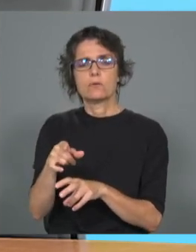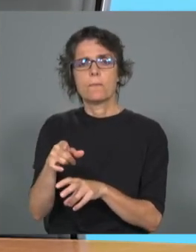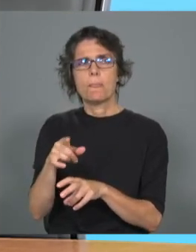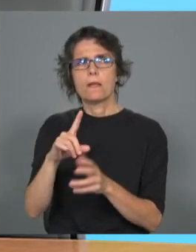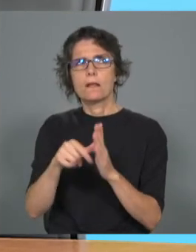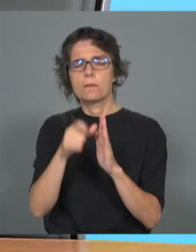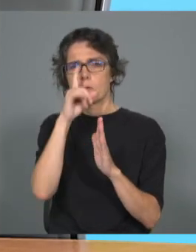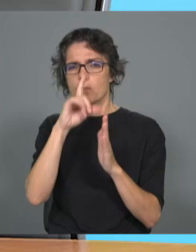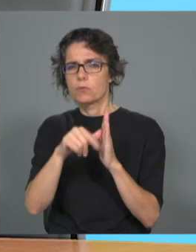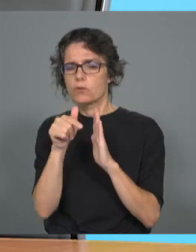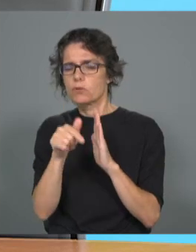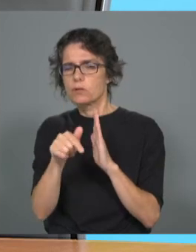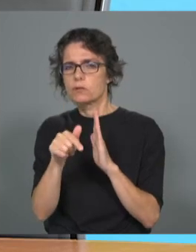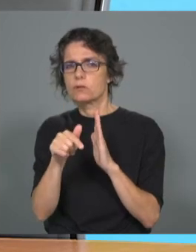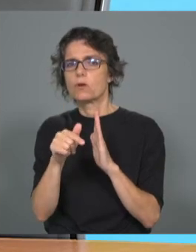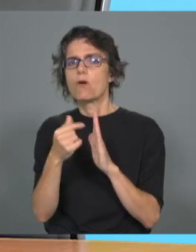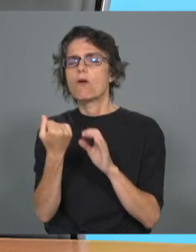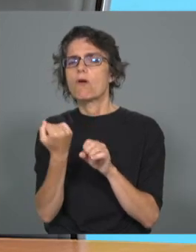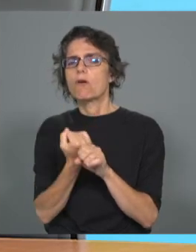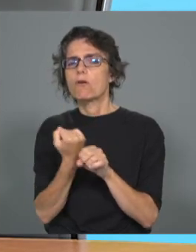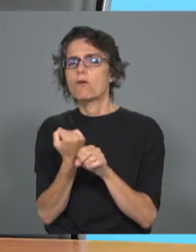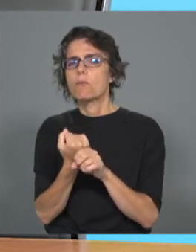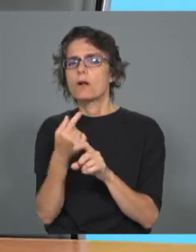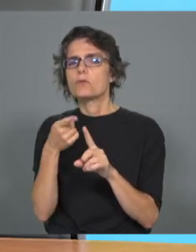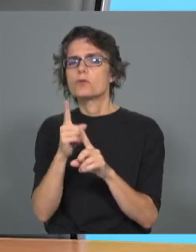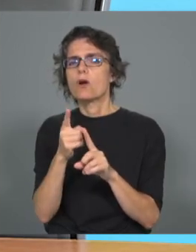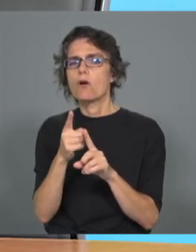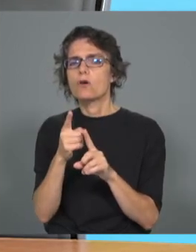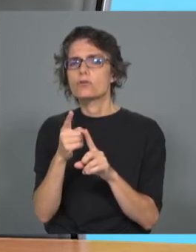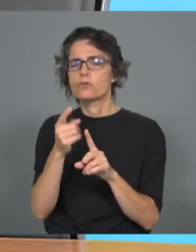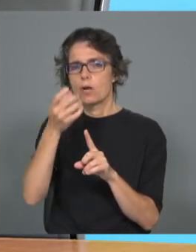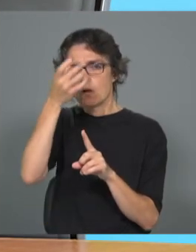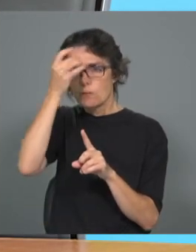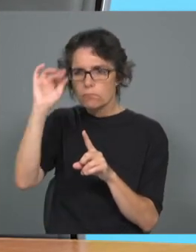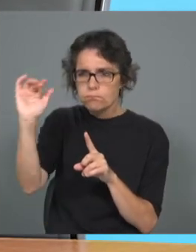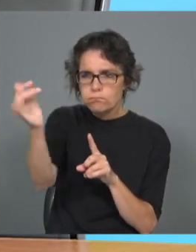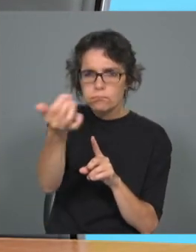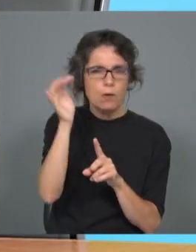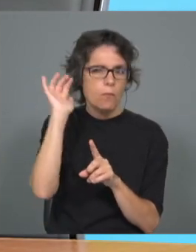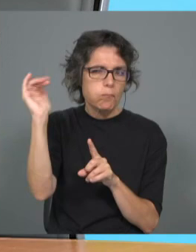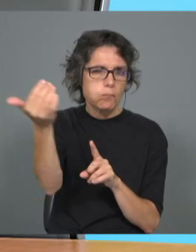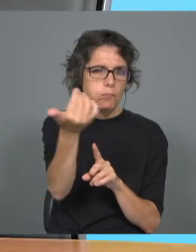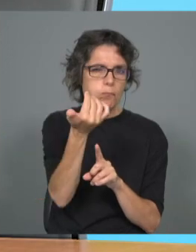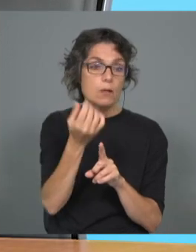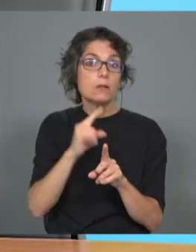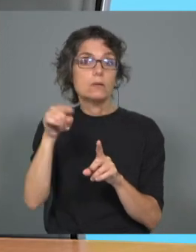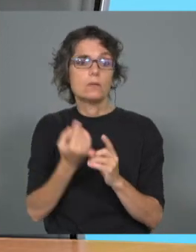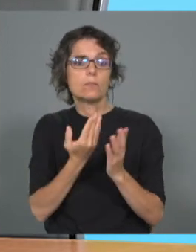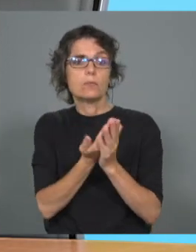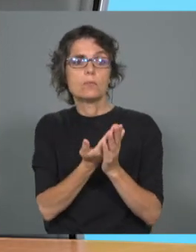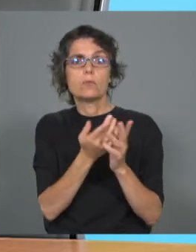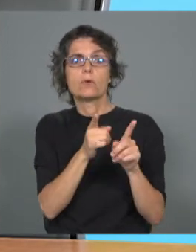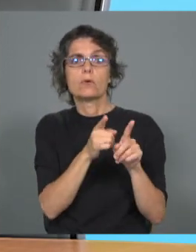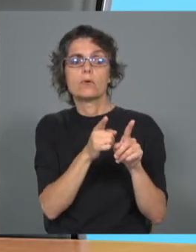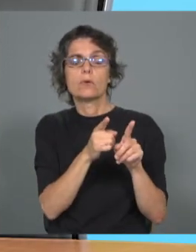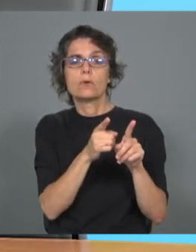que trabalha que escuta e que quer construir e propor políticas públicas ouvindo a voz